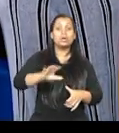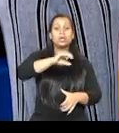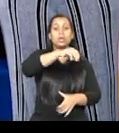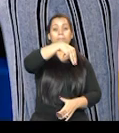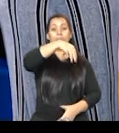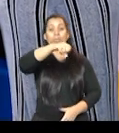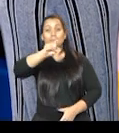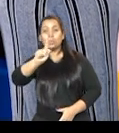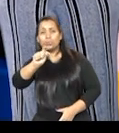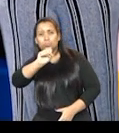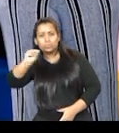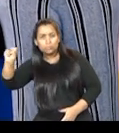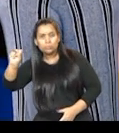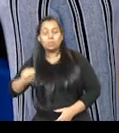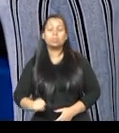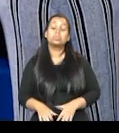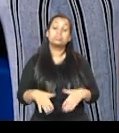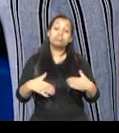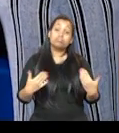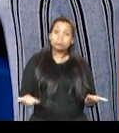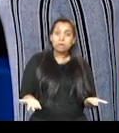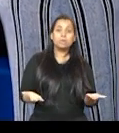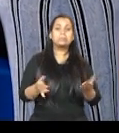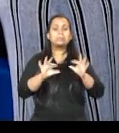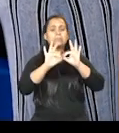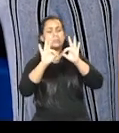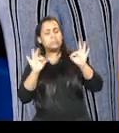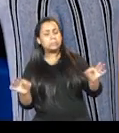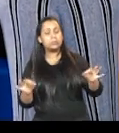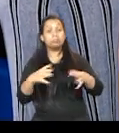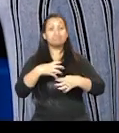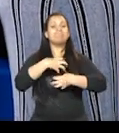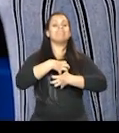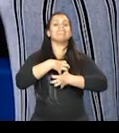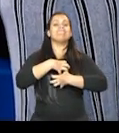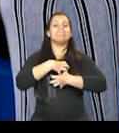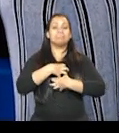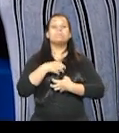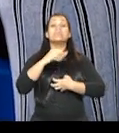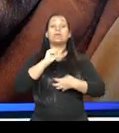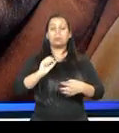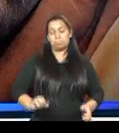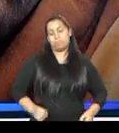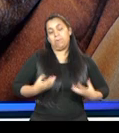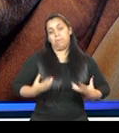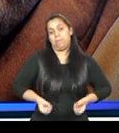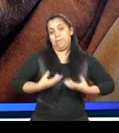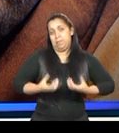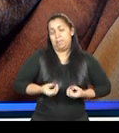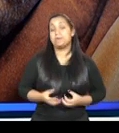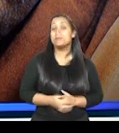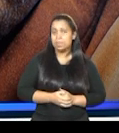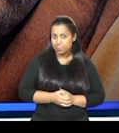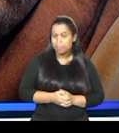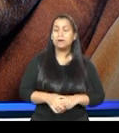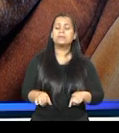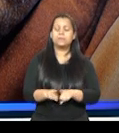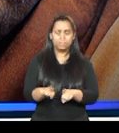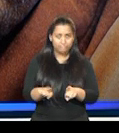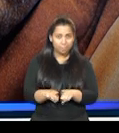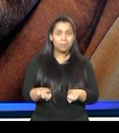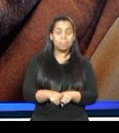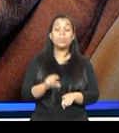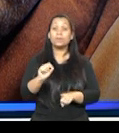dessa infância, em meio à natureza e à simplicidade, trouxe inspirações para seus poemas. Manuel de Barros também se dedicou